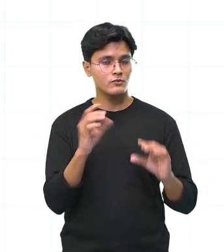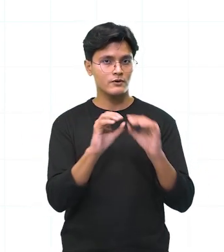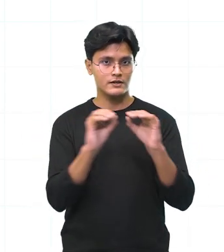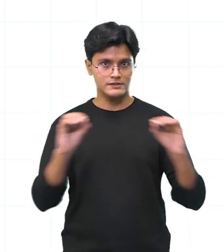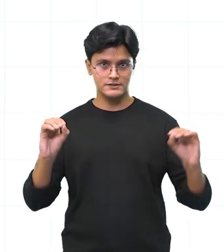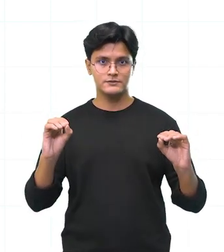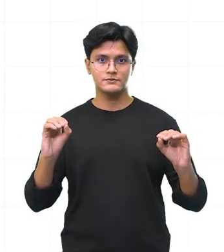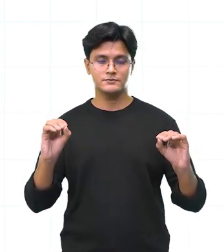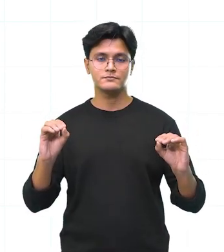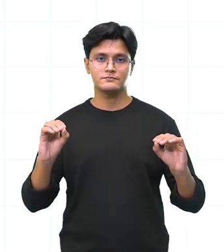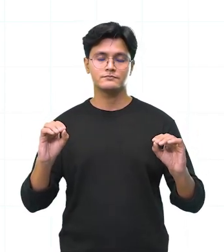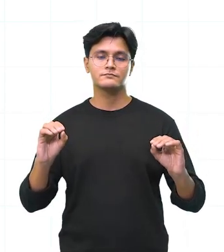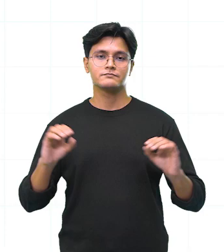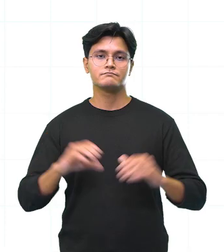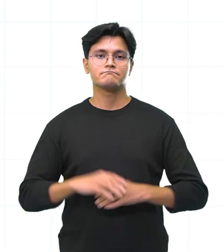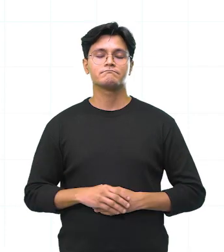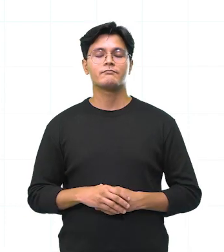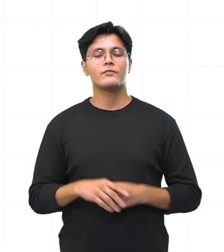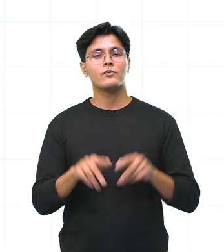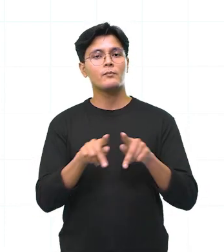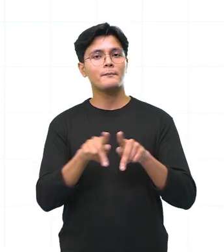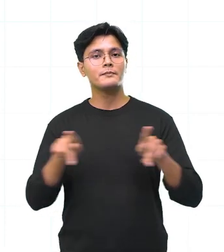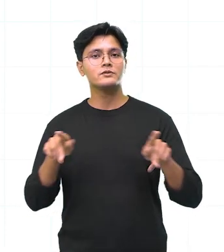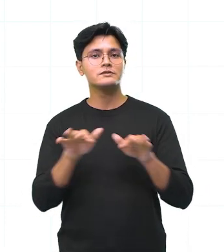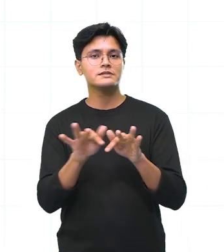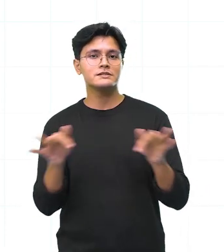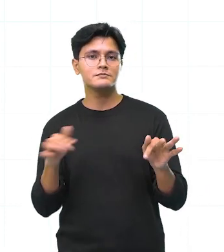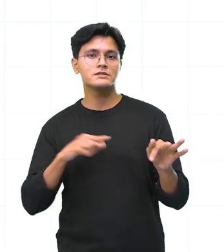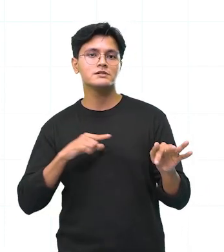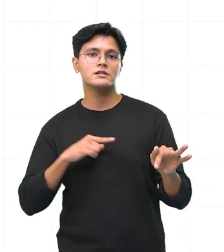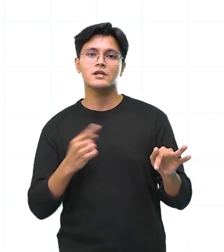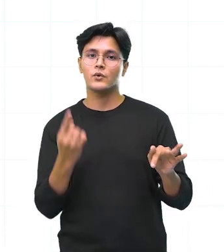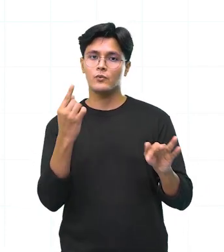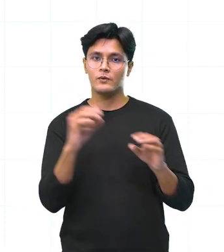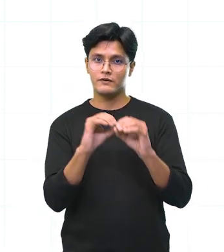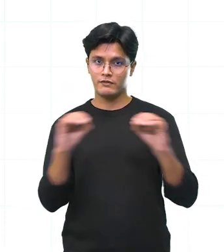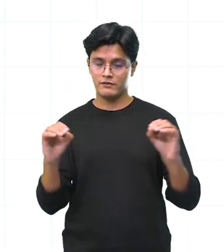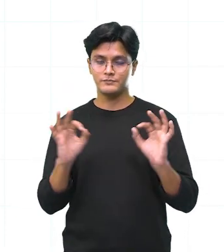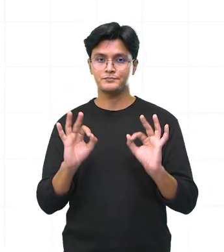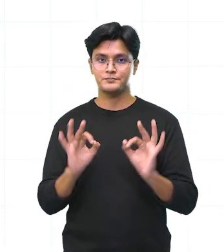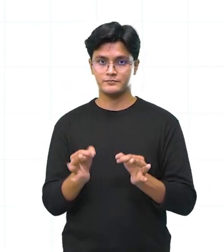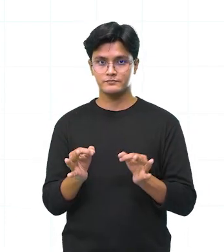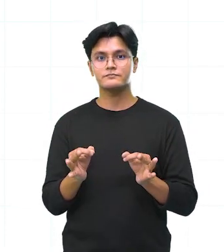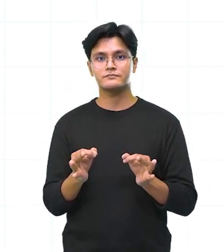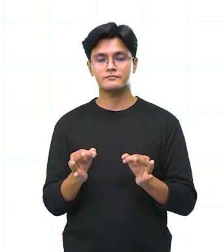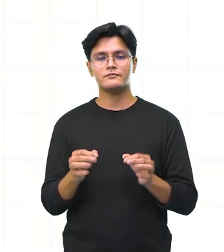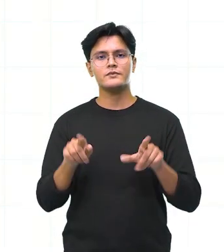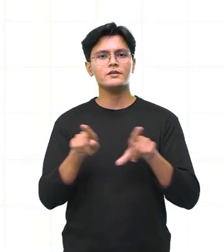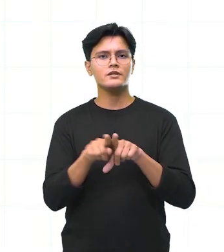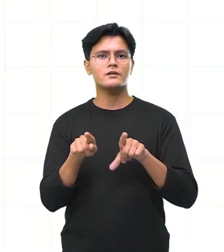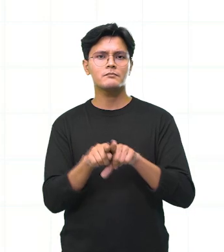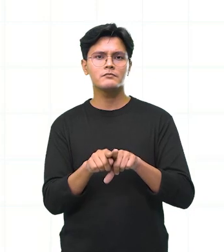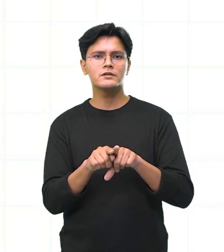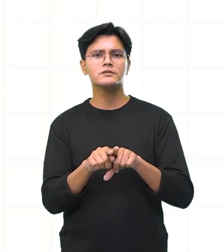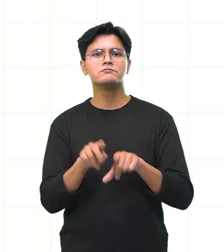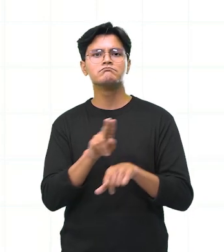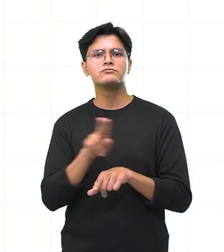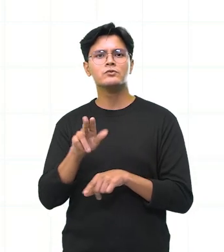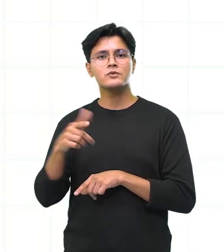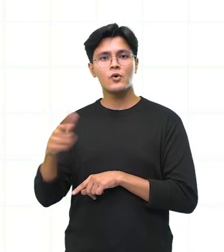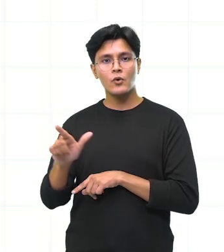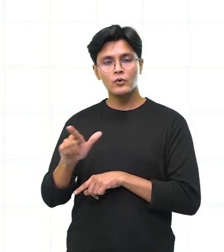oração. No período simples, eu só tenho uma oração, tá? O período simples também é chamado de